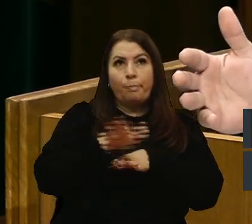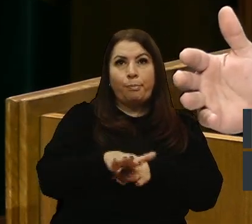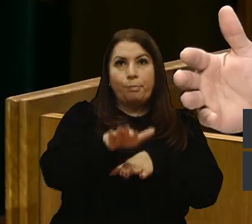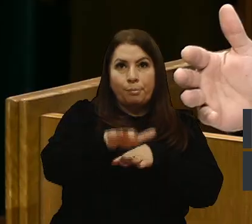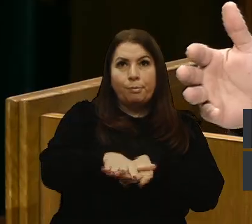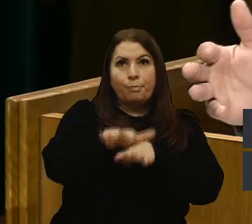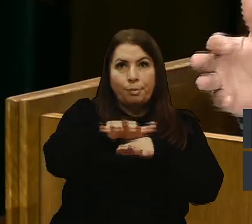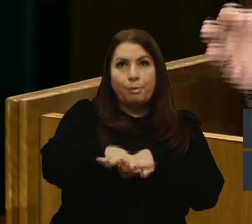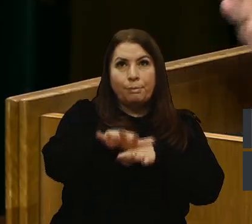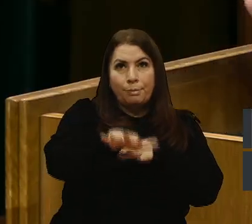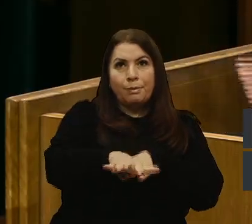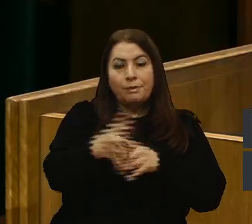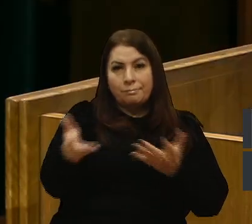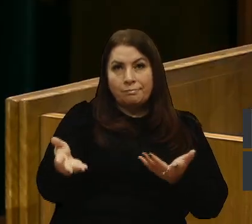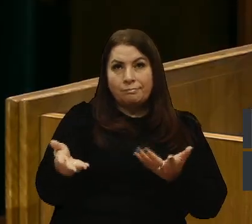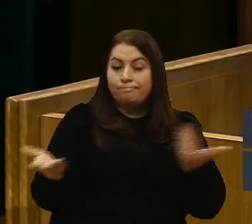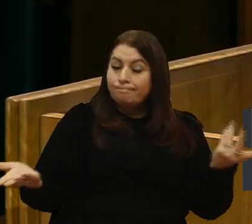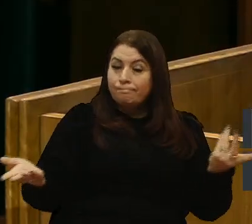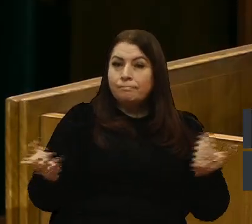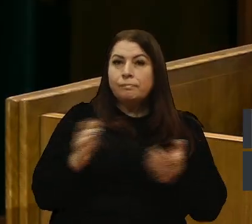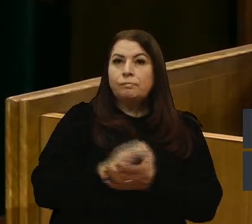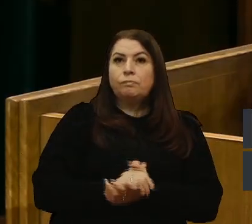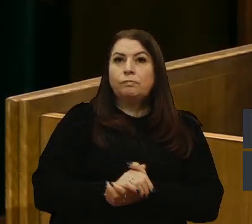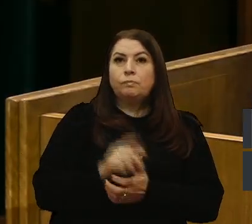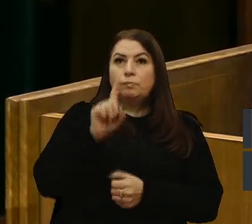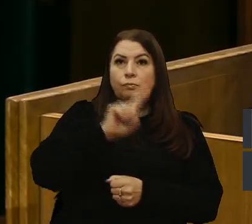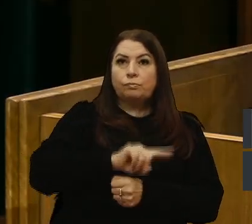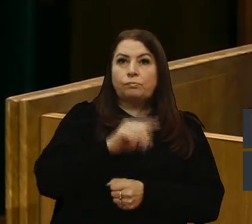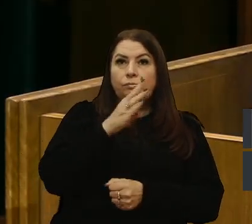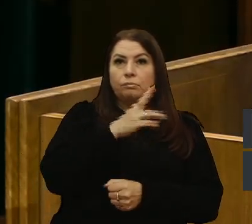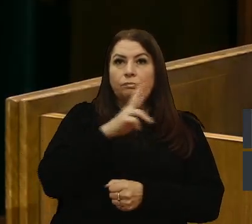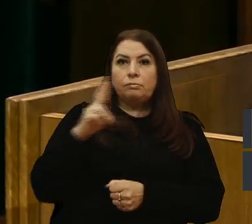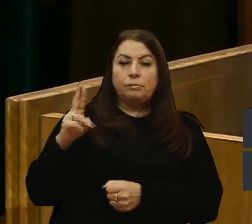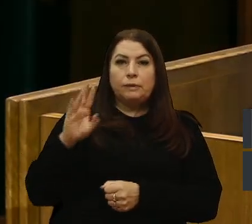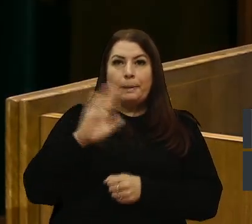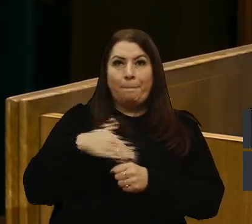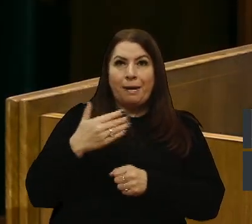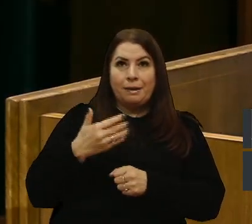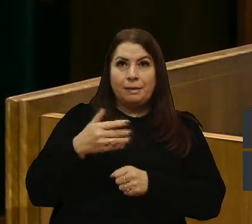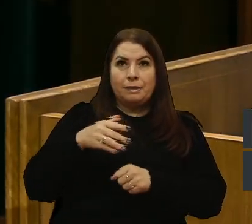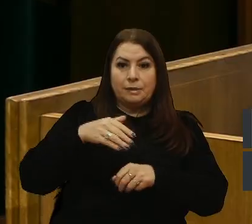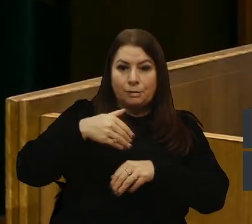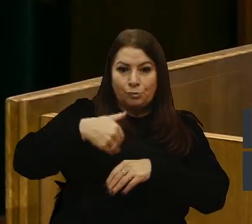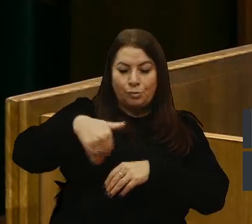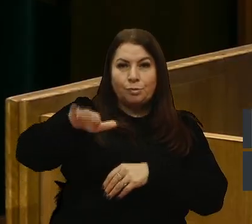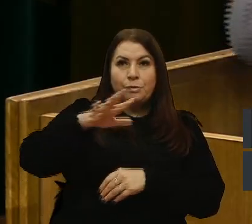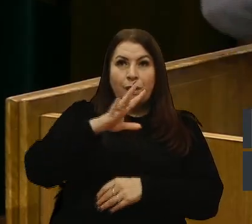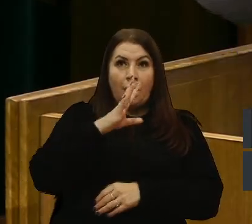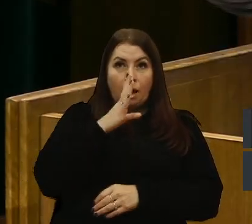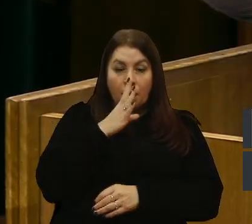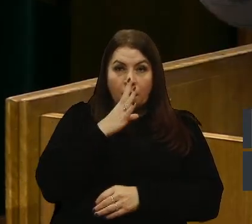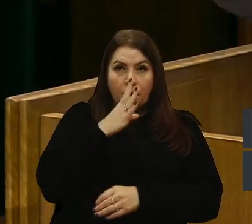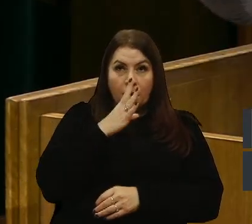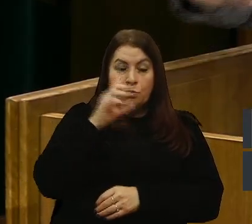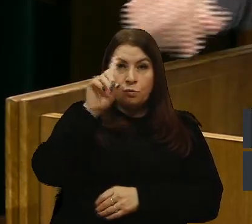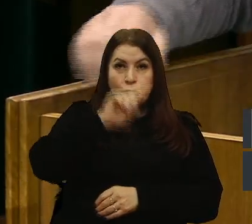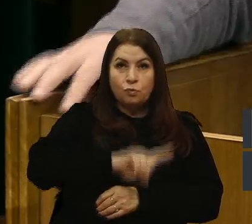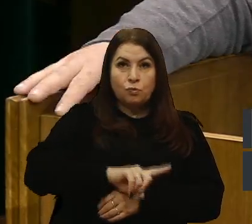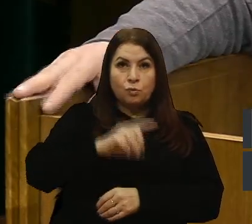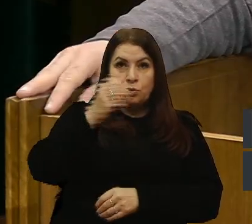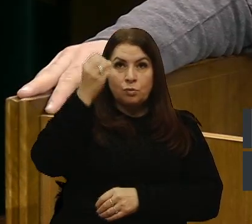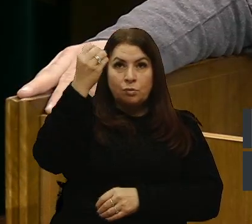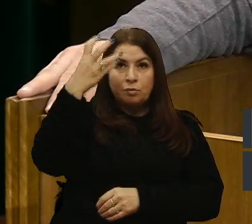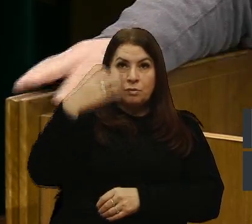travado. O dia que a BR mais andou, pasmem, foi no dia que o semáforo